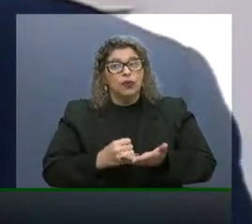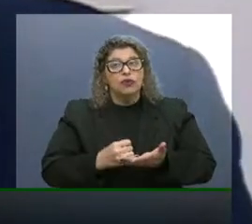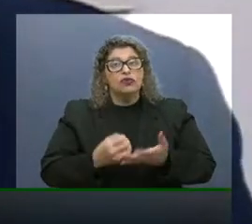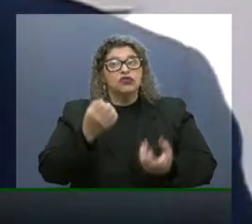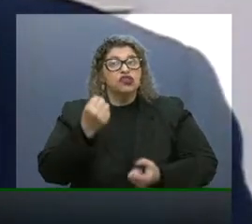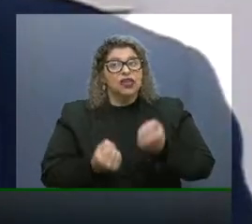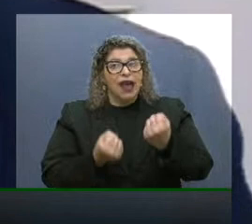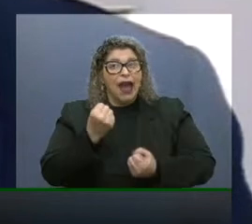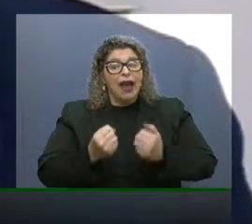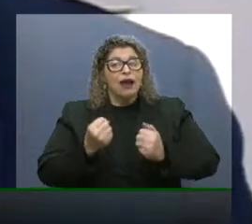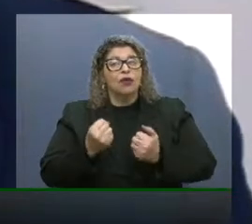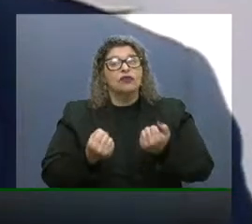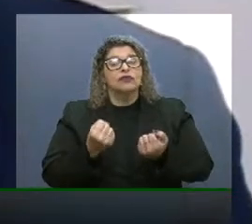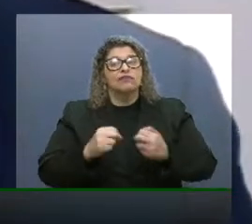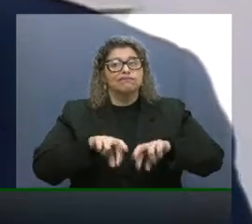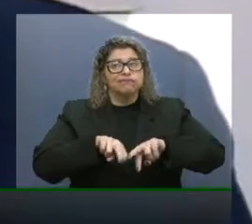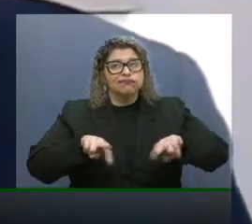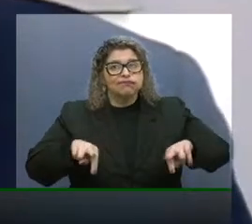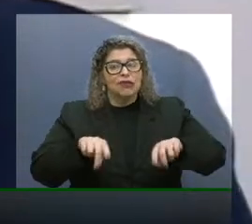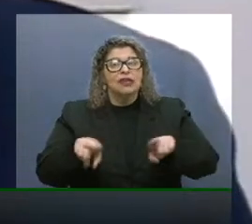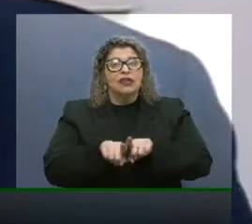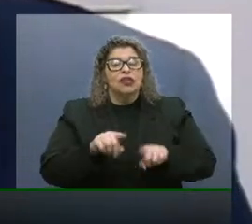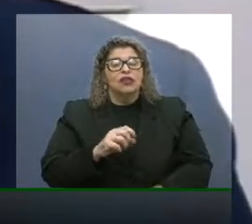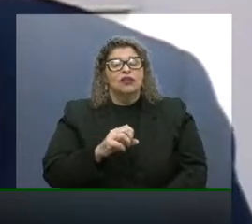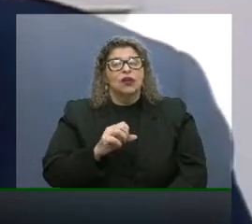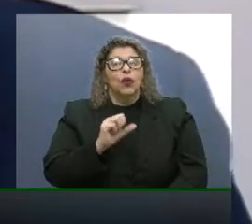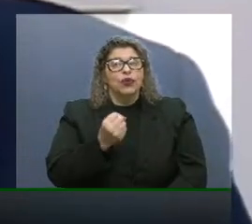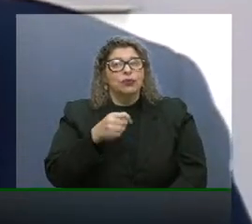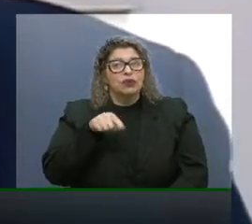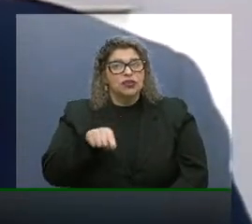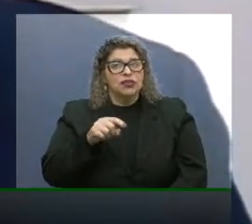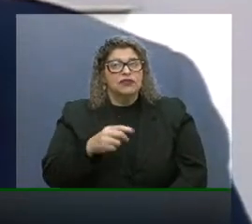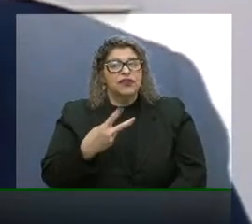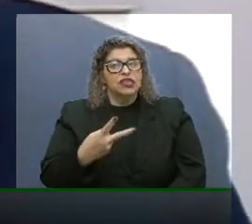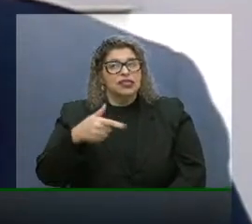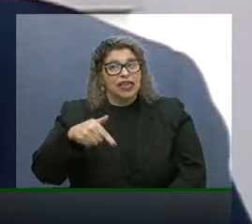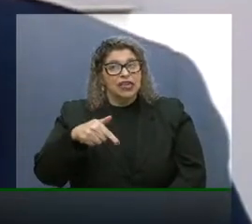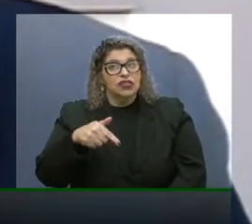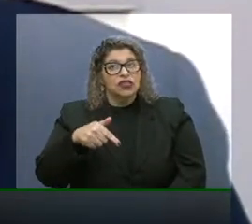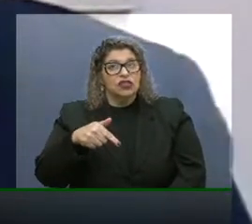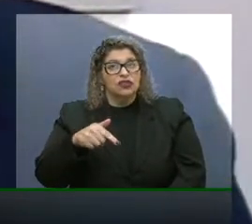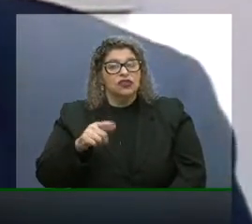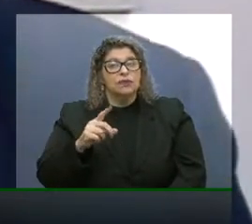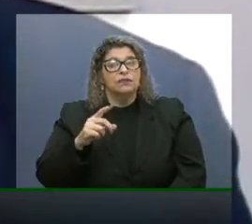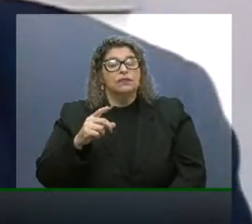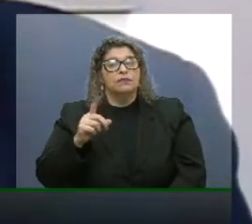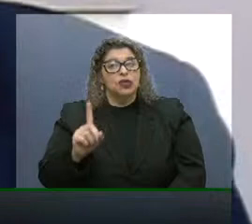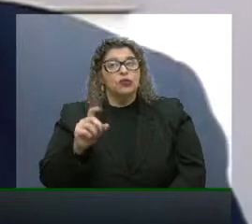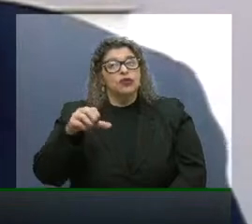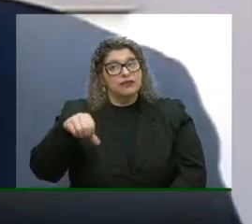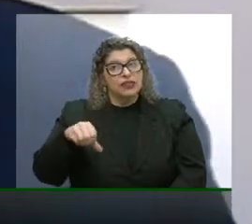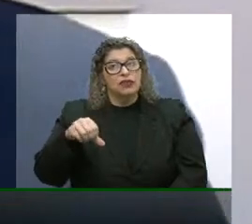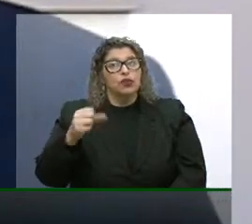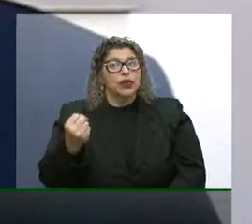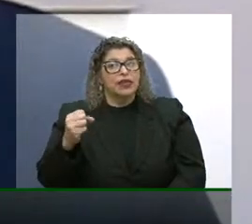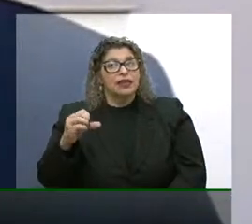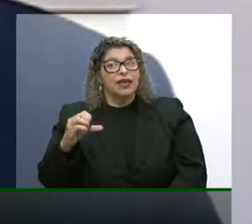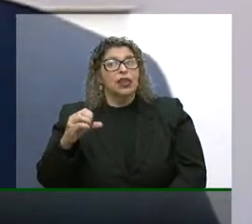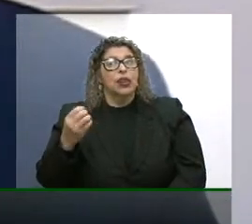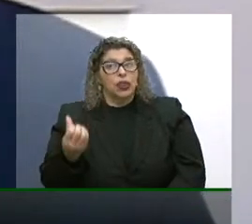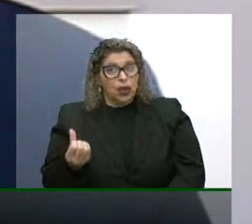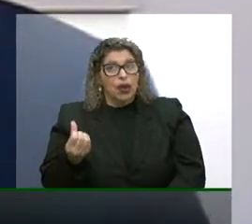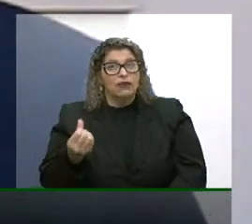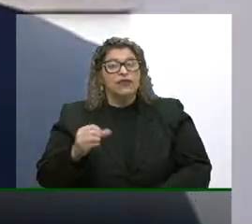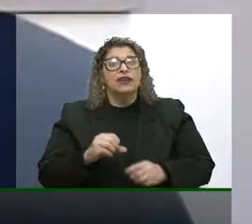veículos automotores, a Lei 8.820, de 27 de janeiro de 1989, que institui imposto sobre